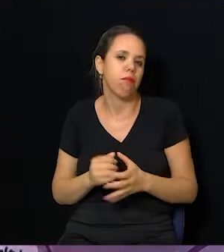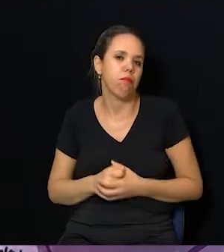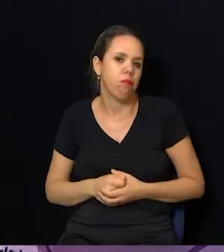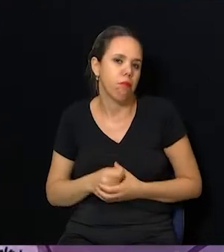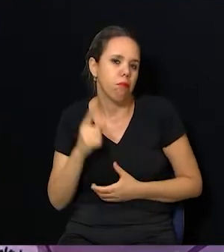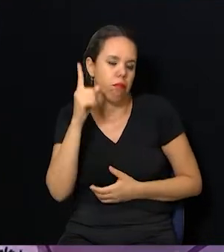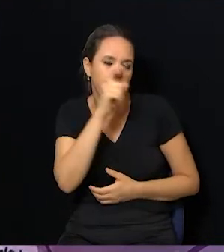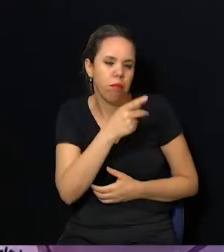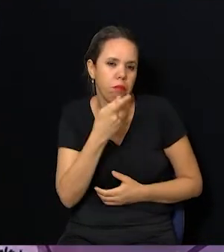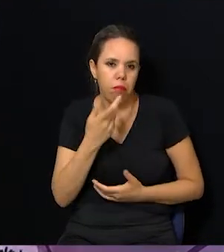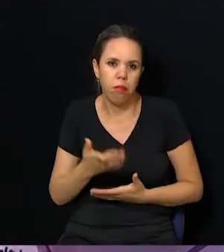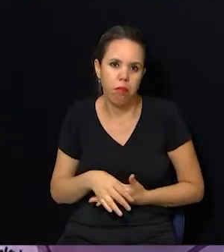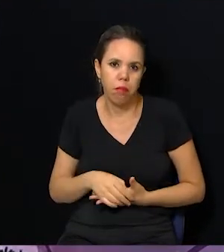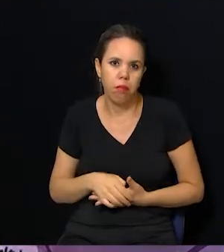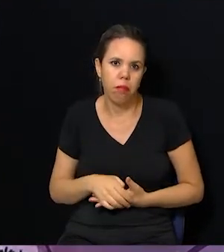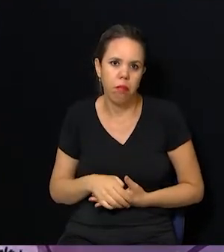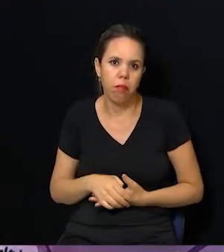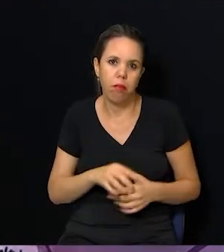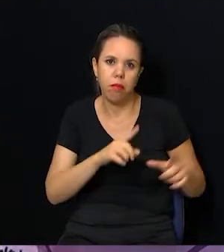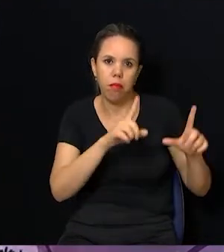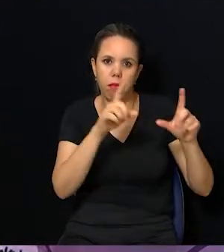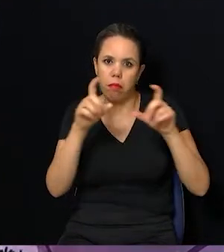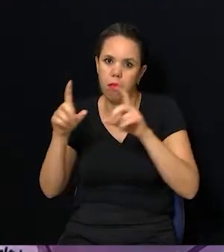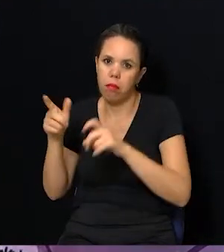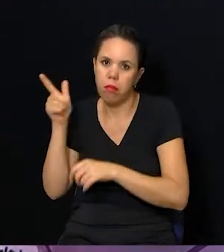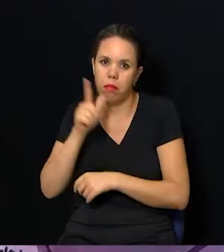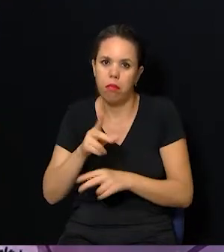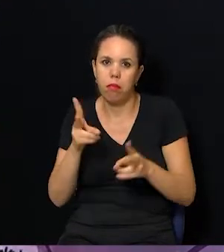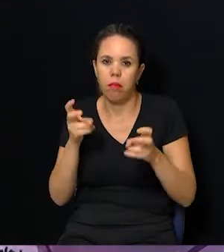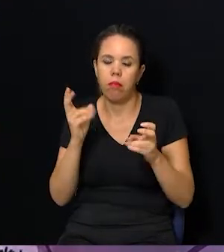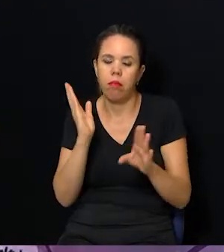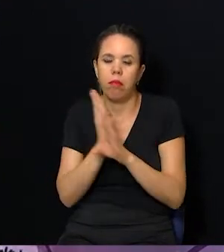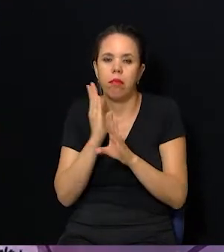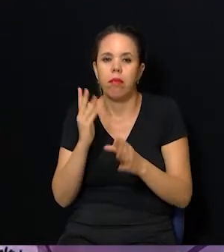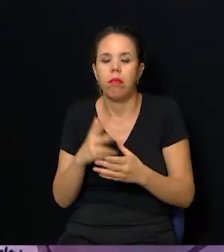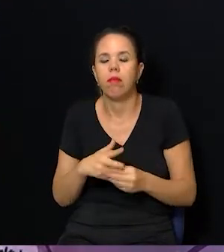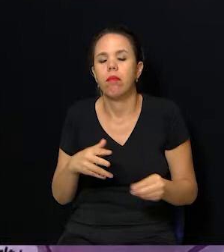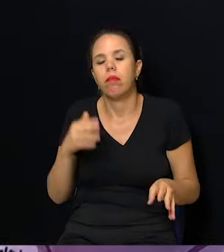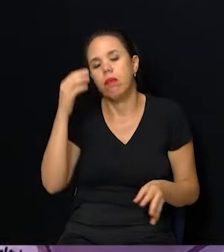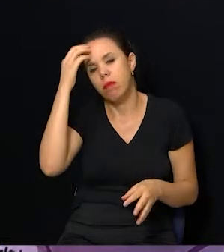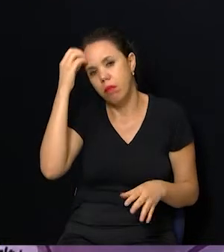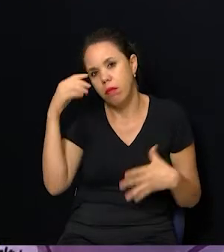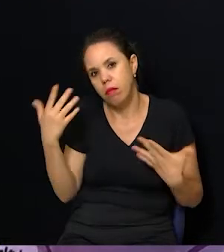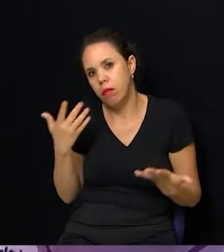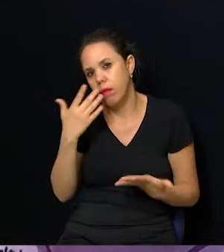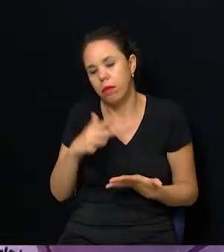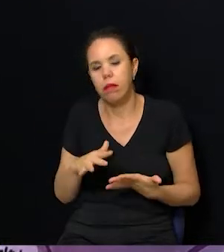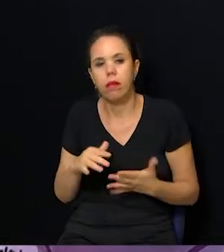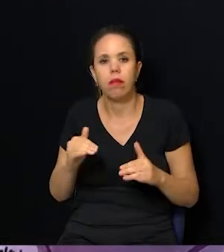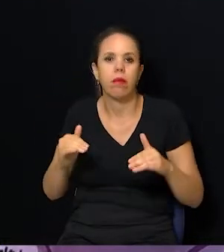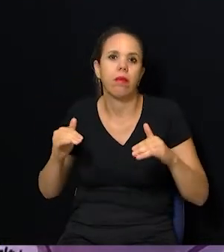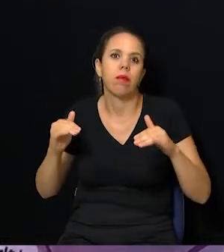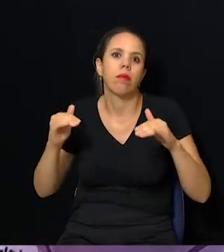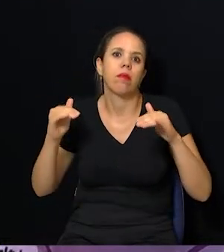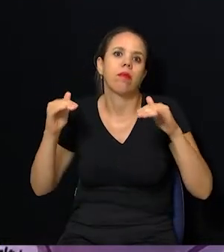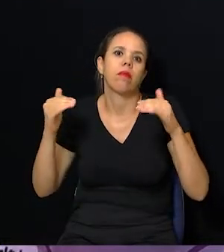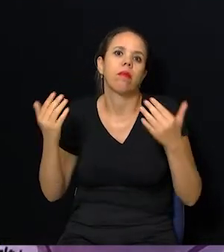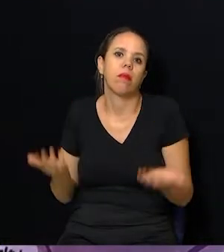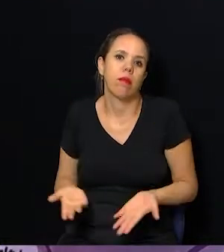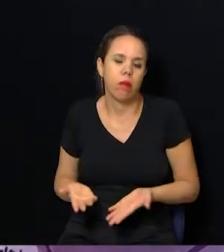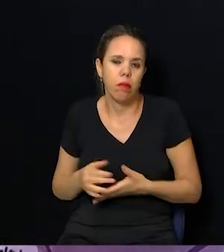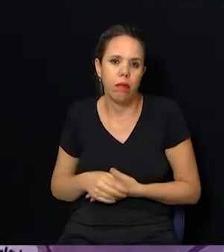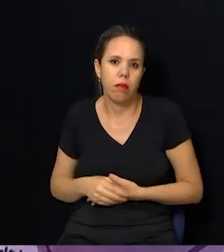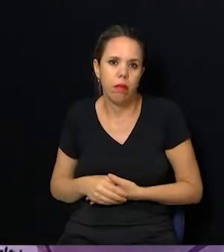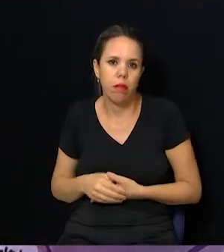mais difícil e que nas fotografias você consegue flagrar. Agora, quando a criança vai ficando maior,